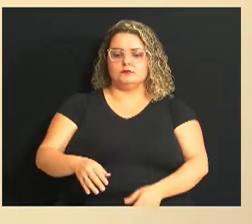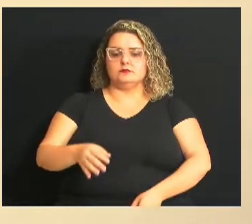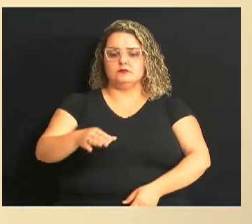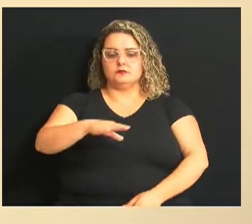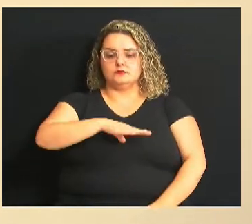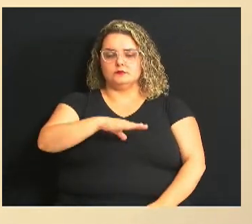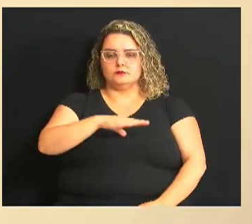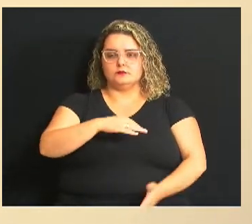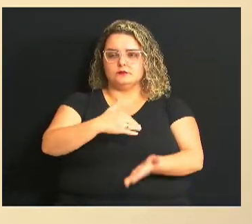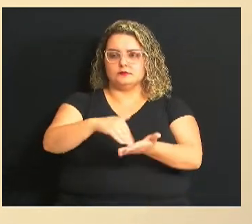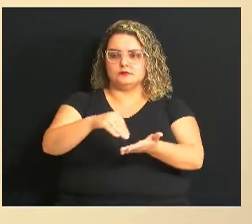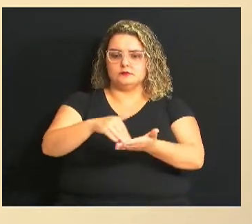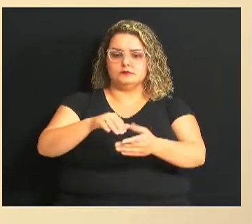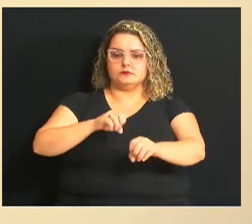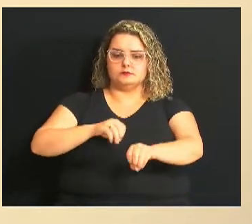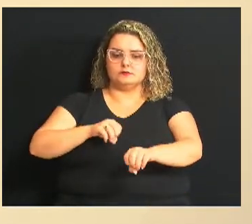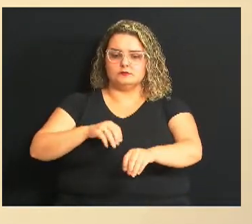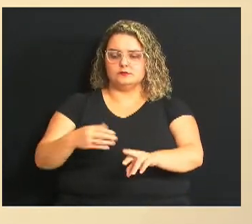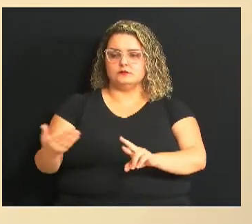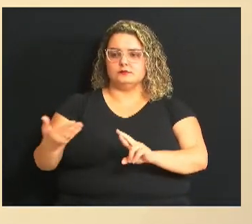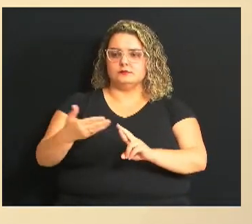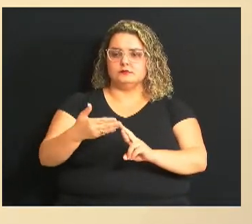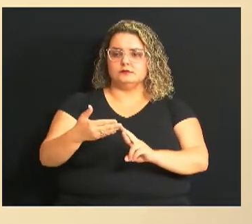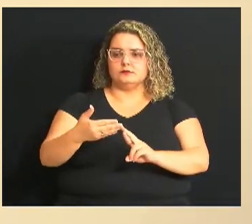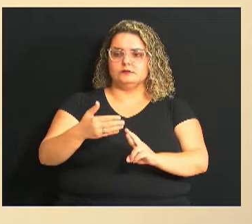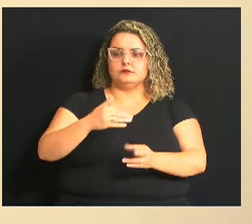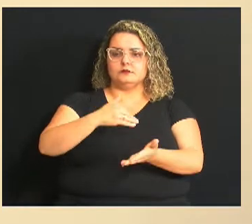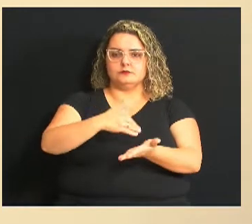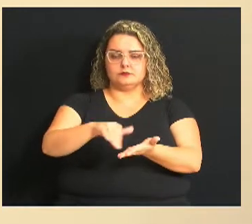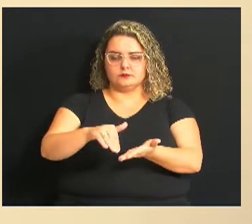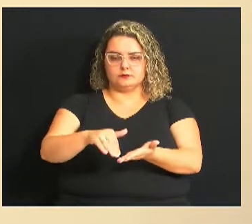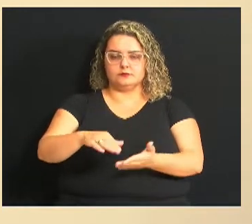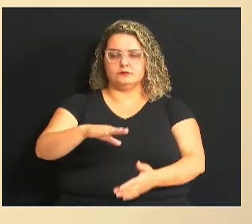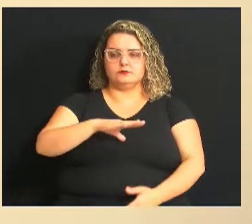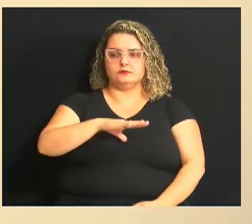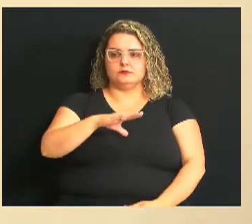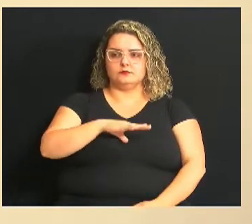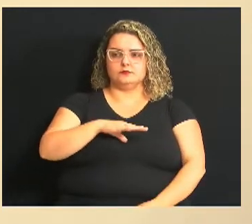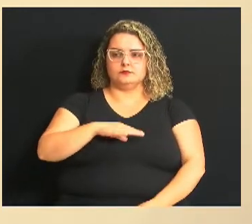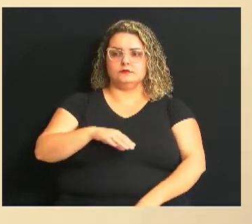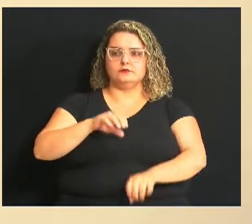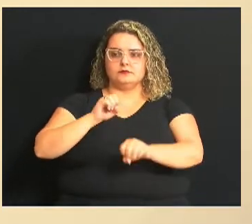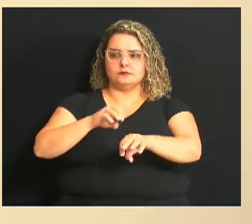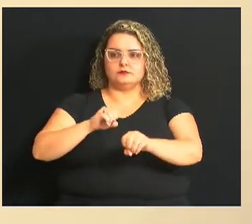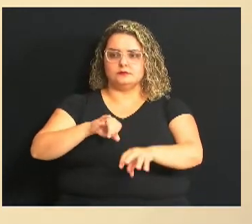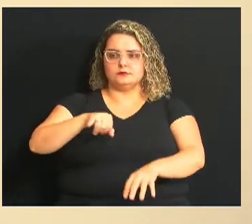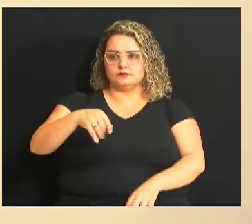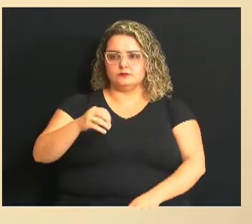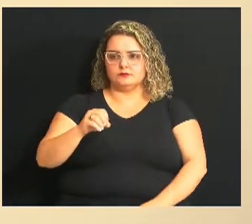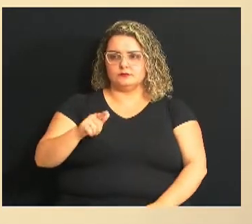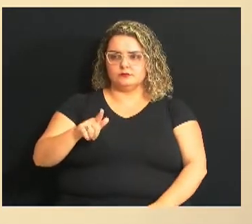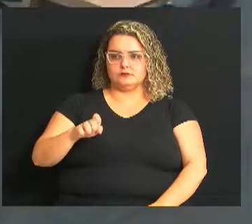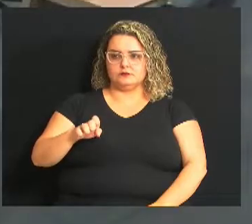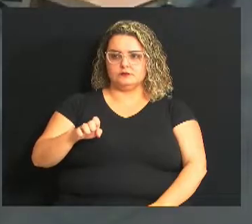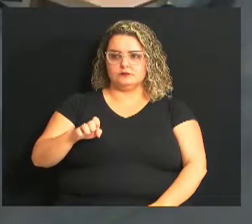de Educação, representando o secretário municipal de Educação, José Tadeu